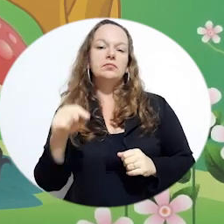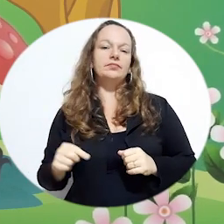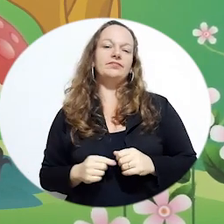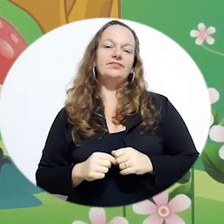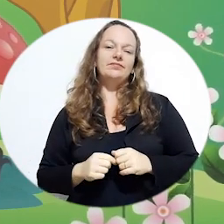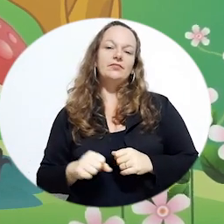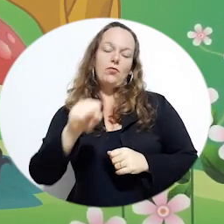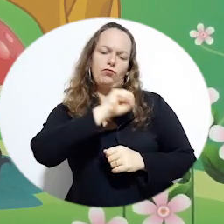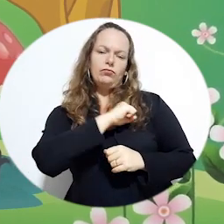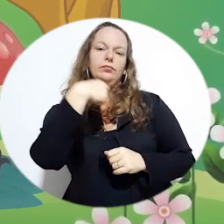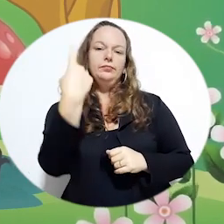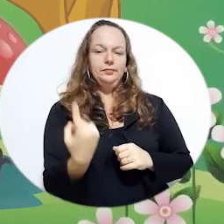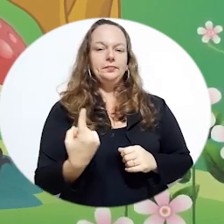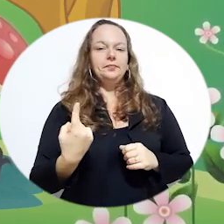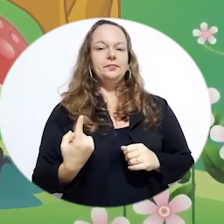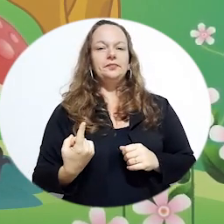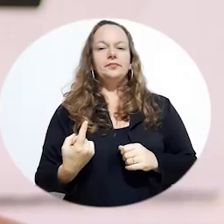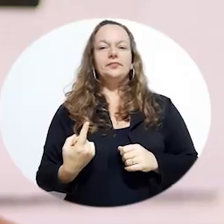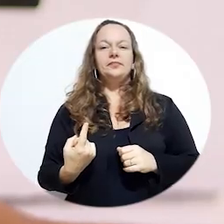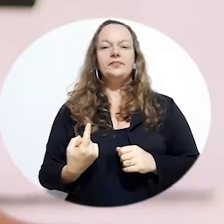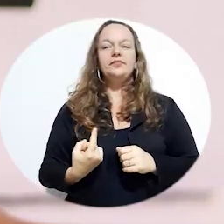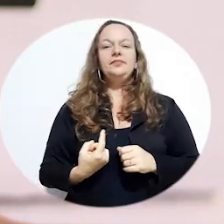mandamentos? Começando pelo número 1.